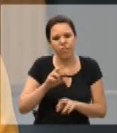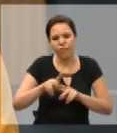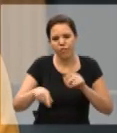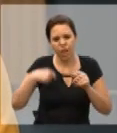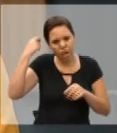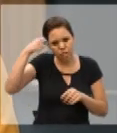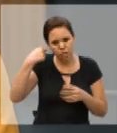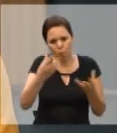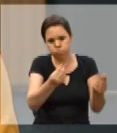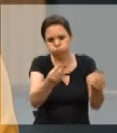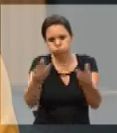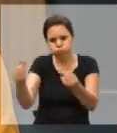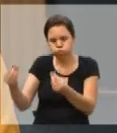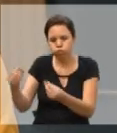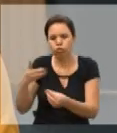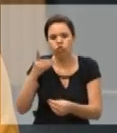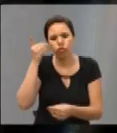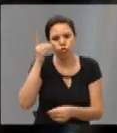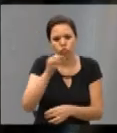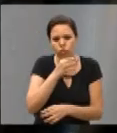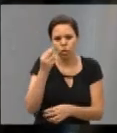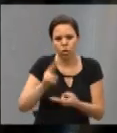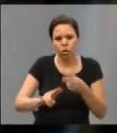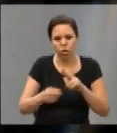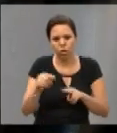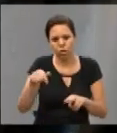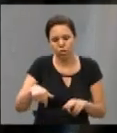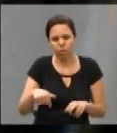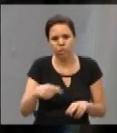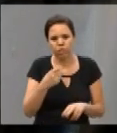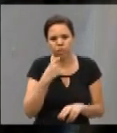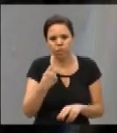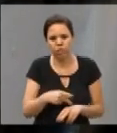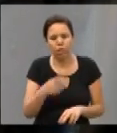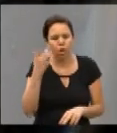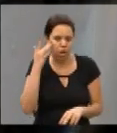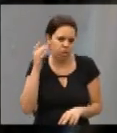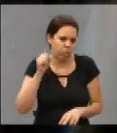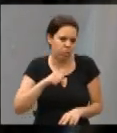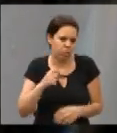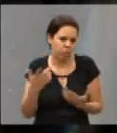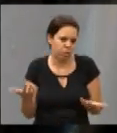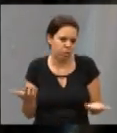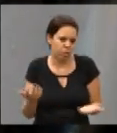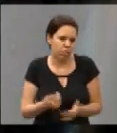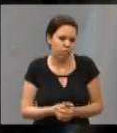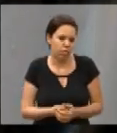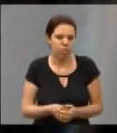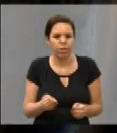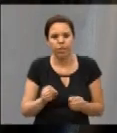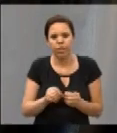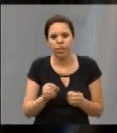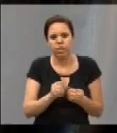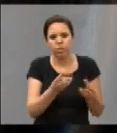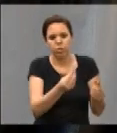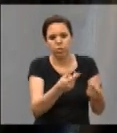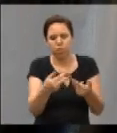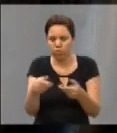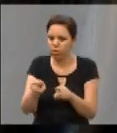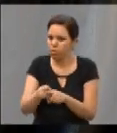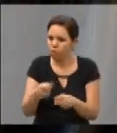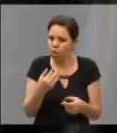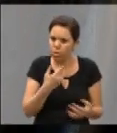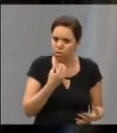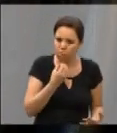importante. Nós temos muitos talentos aqui, né? Acho assim, claro, que quando se faz muita coisa, tem coisa